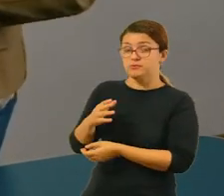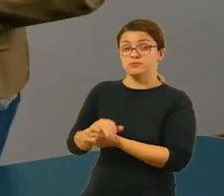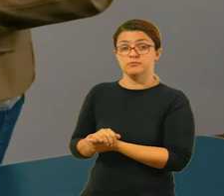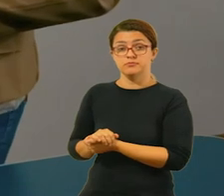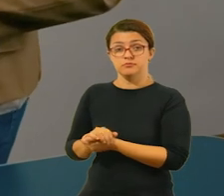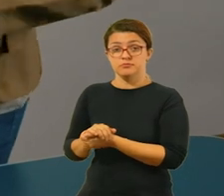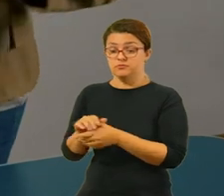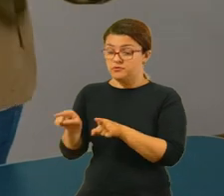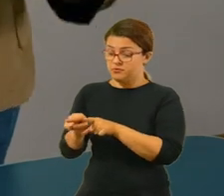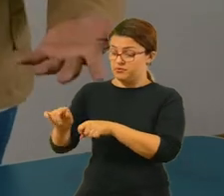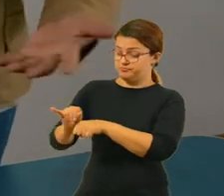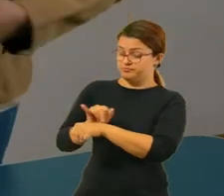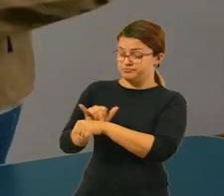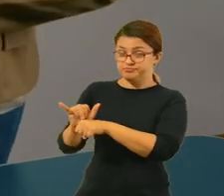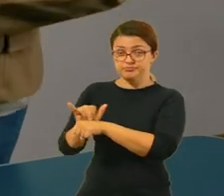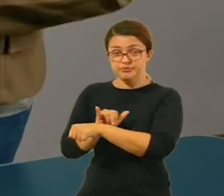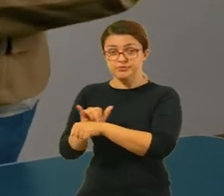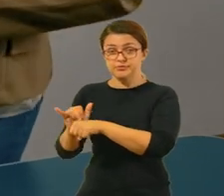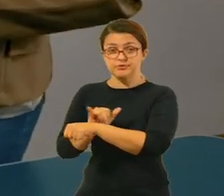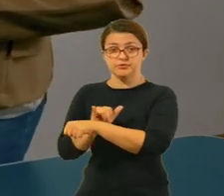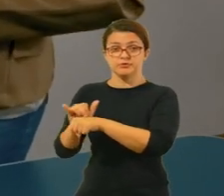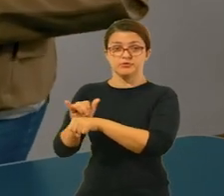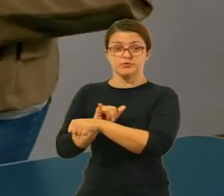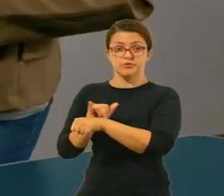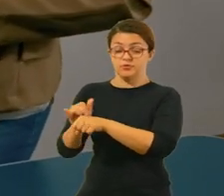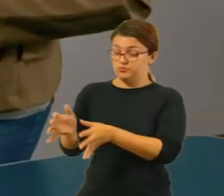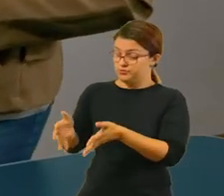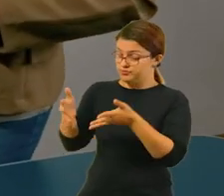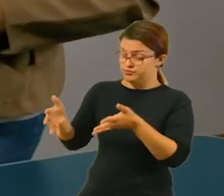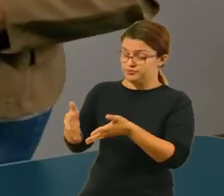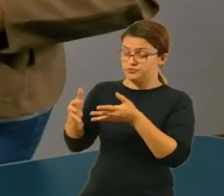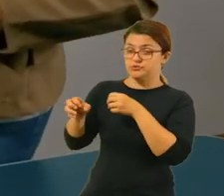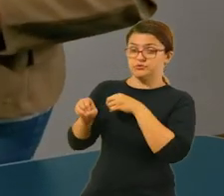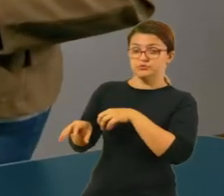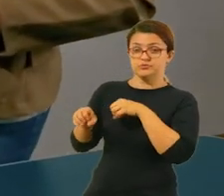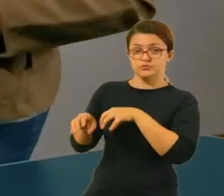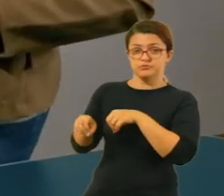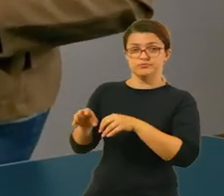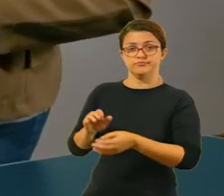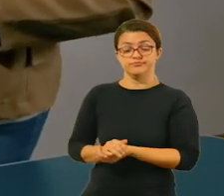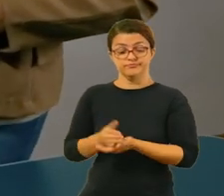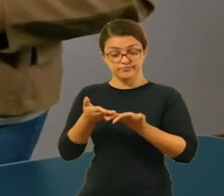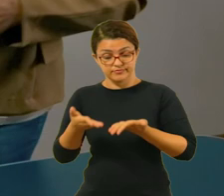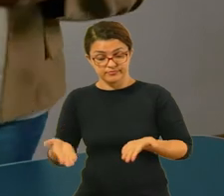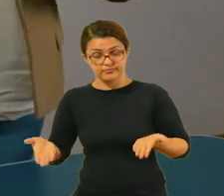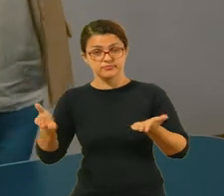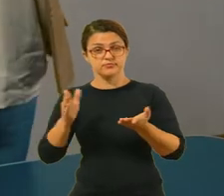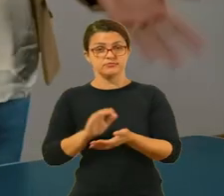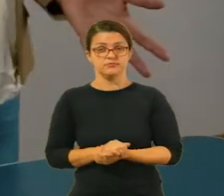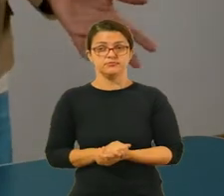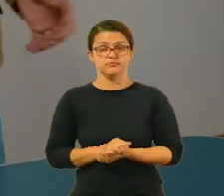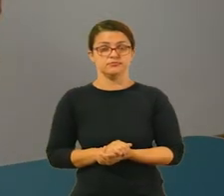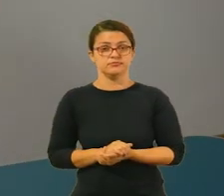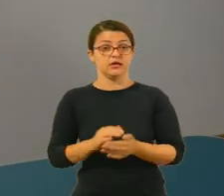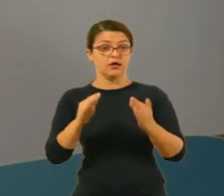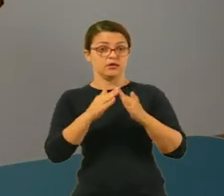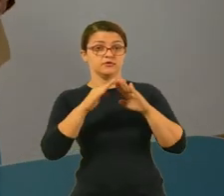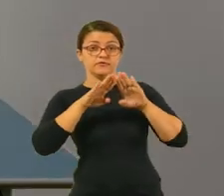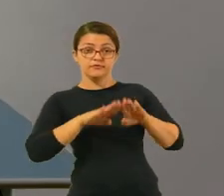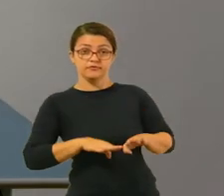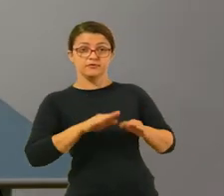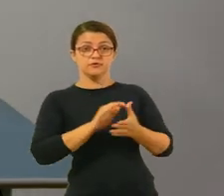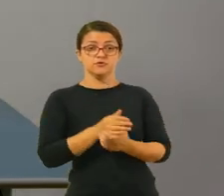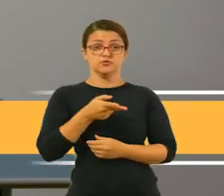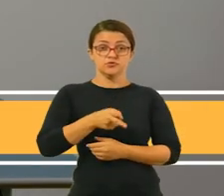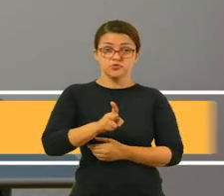aumentar a complexidade e fazer também conforme o professor ensinou. É isso. No